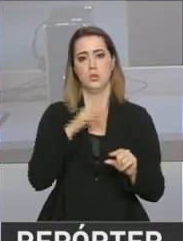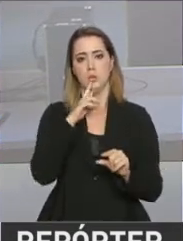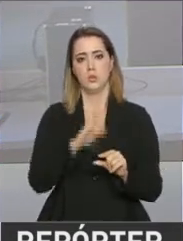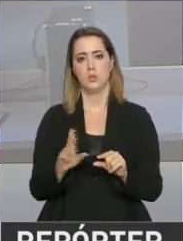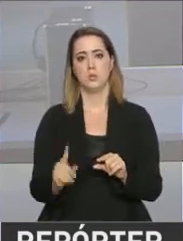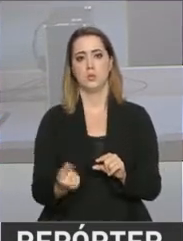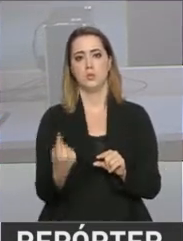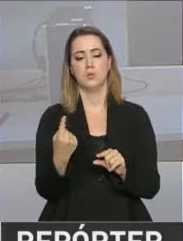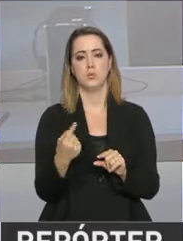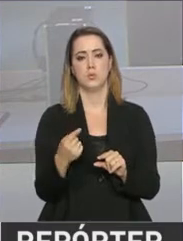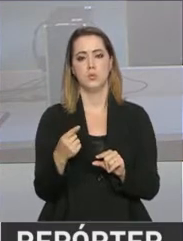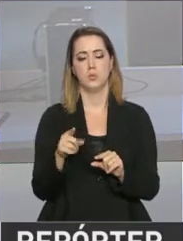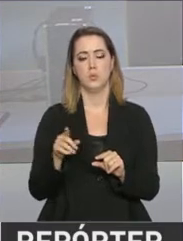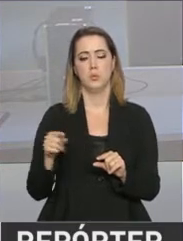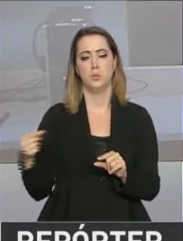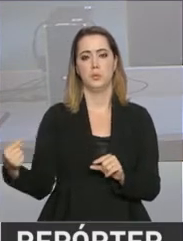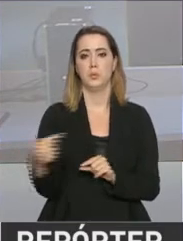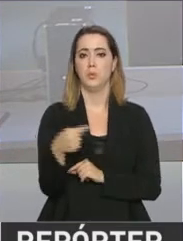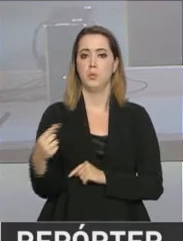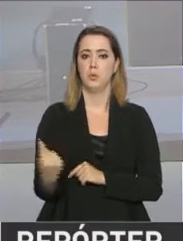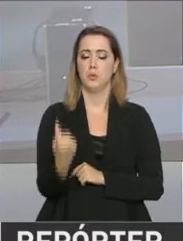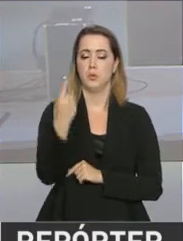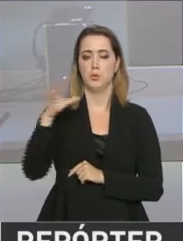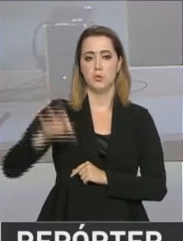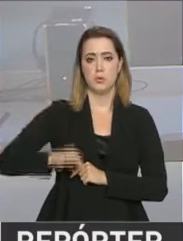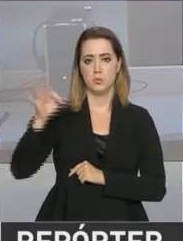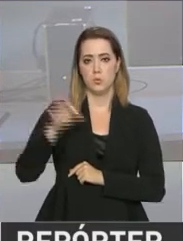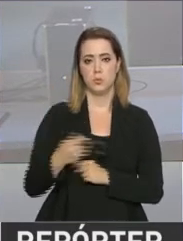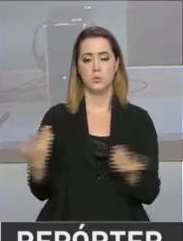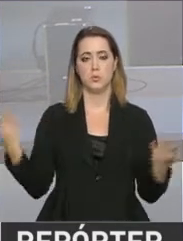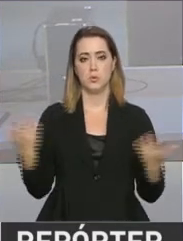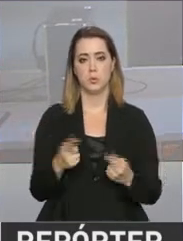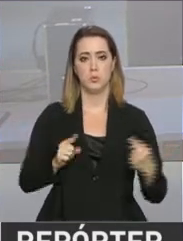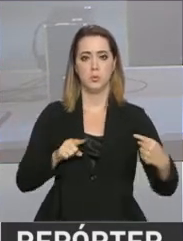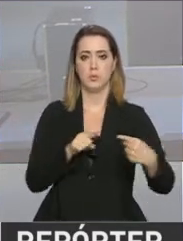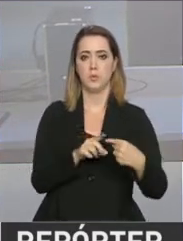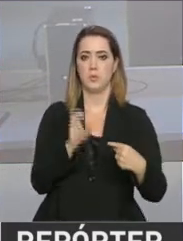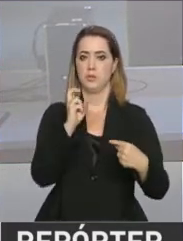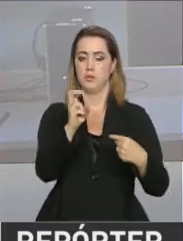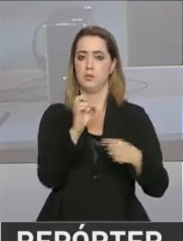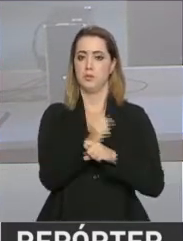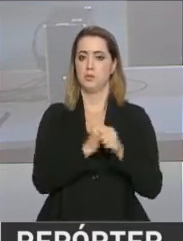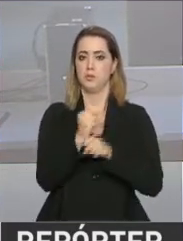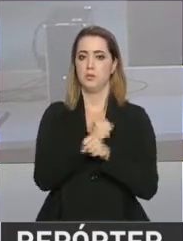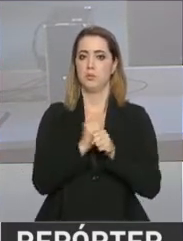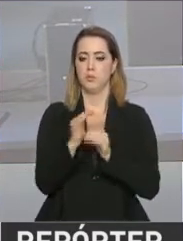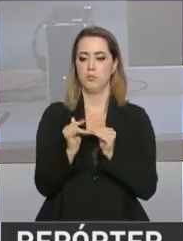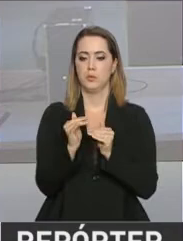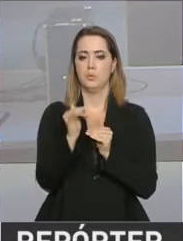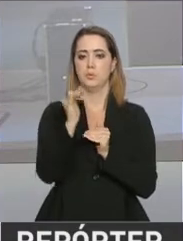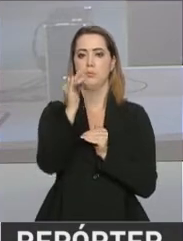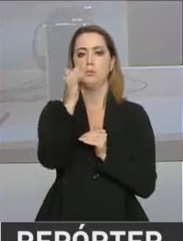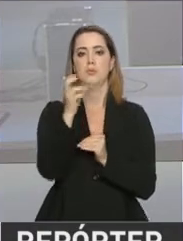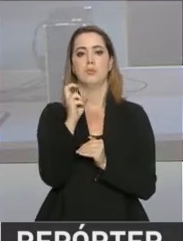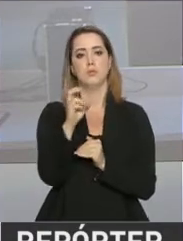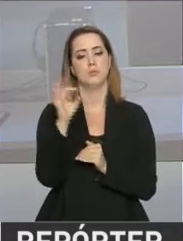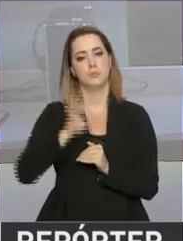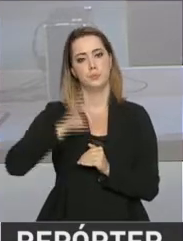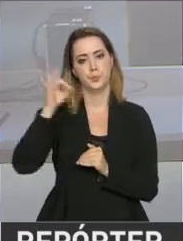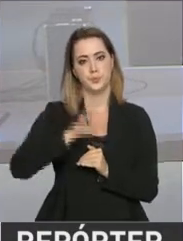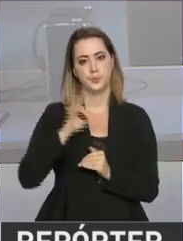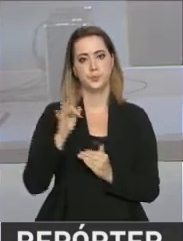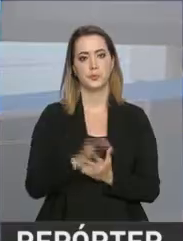de 1% das exportações do Brasil. A meta do governo é que, em 5 anos, esse percentual aumente para